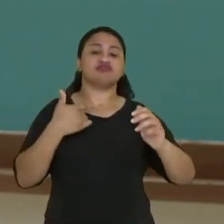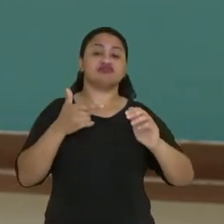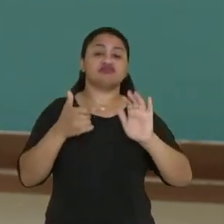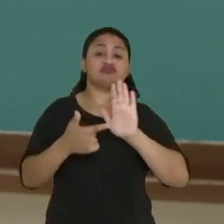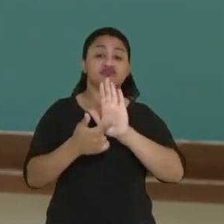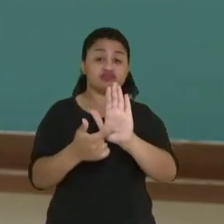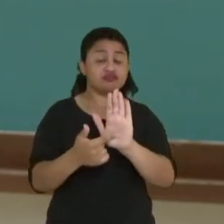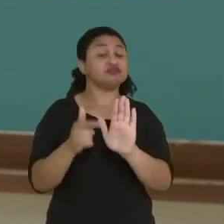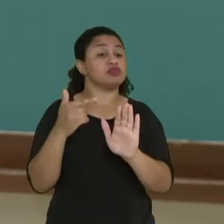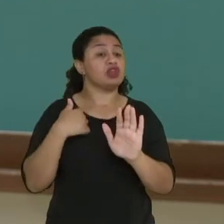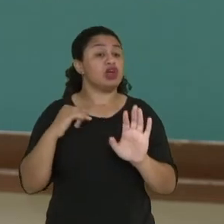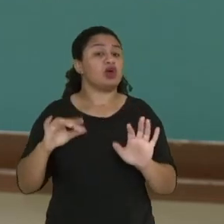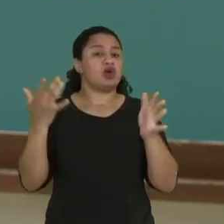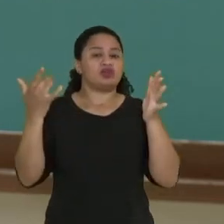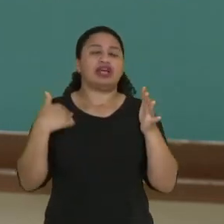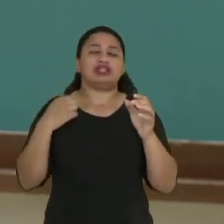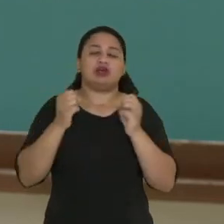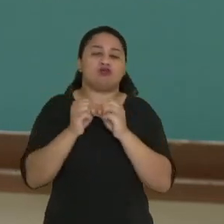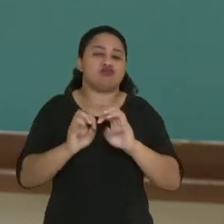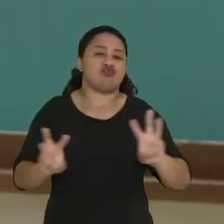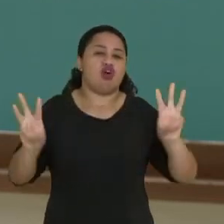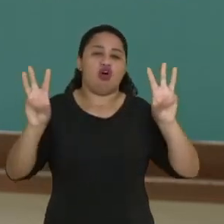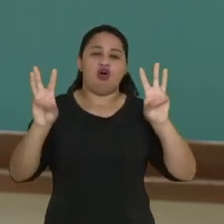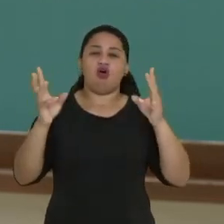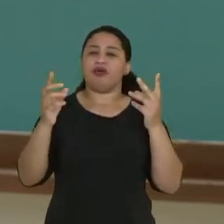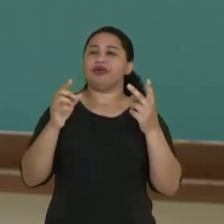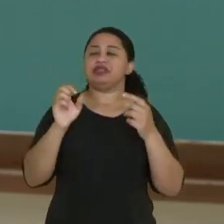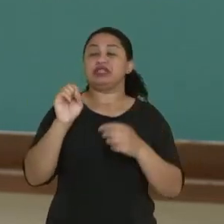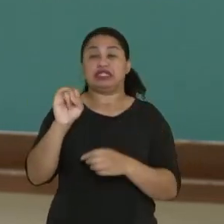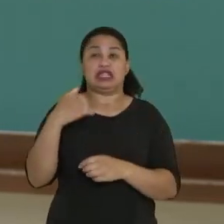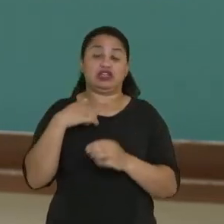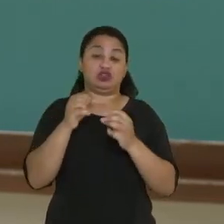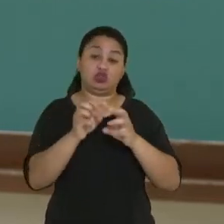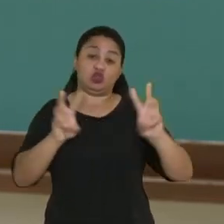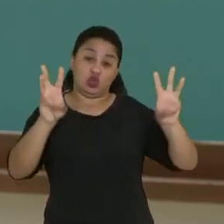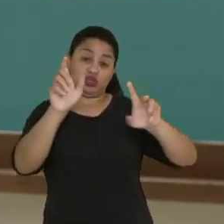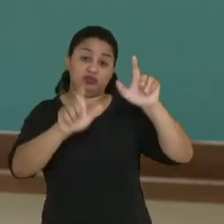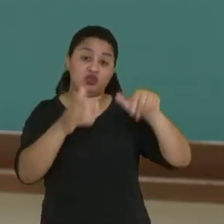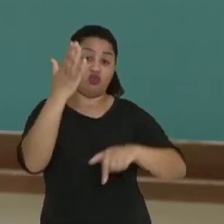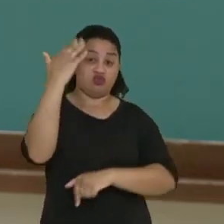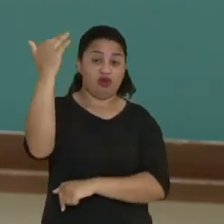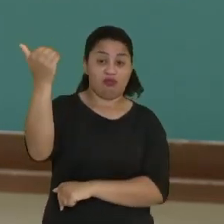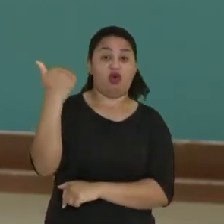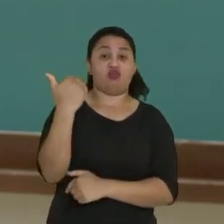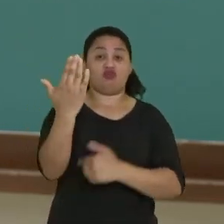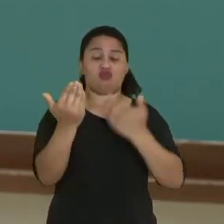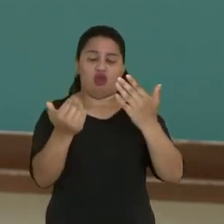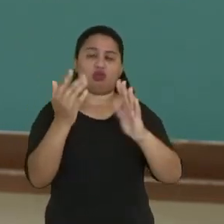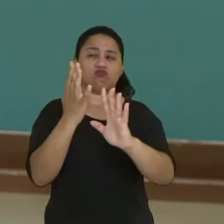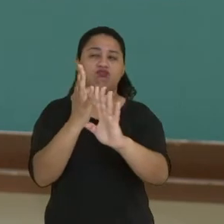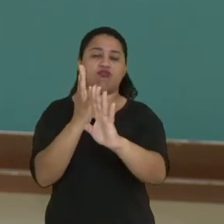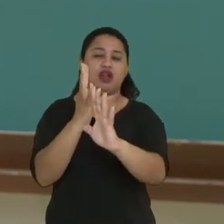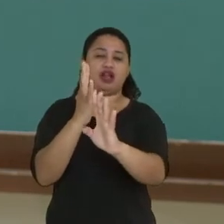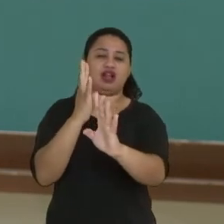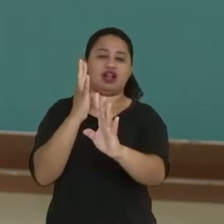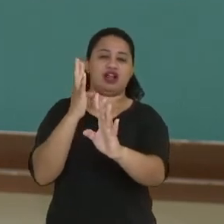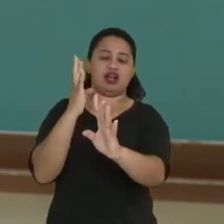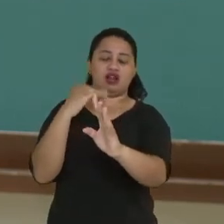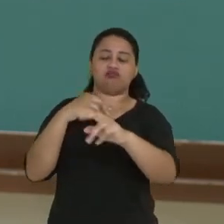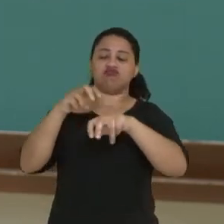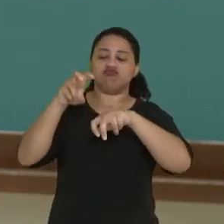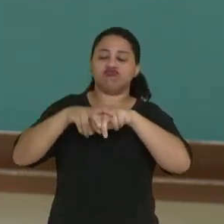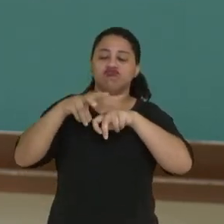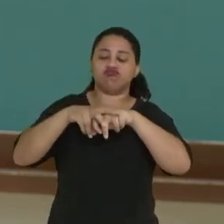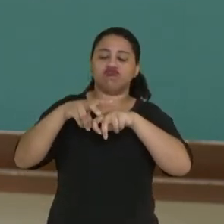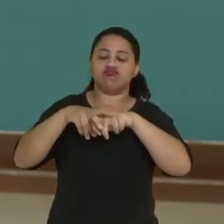muitas vezes em grandes shows, né? Principalmente shows internacionais, as pessoas vão para fila, né? Levam lá sua